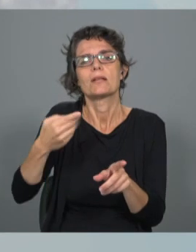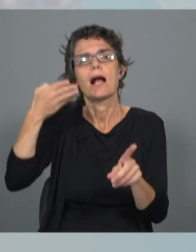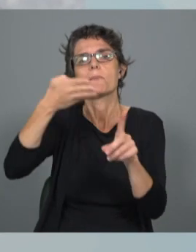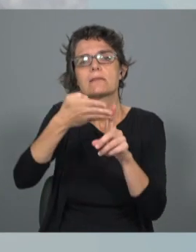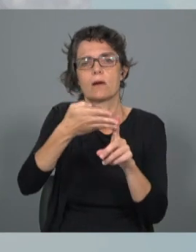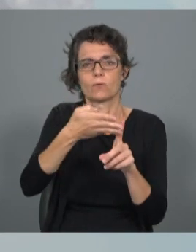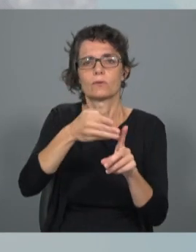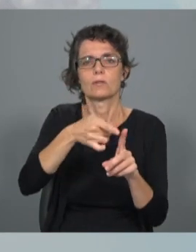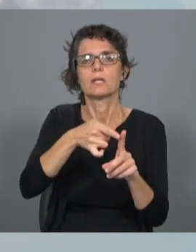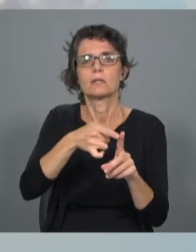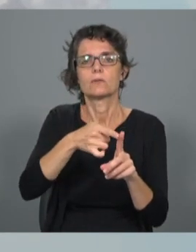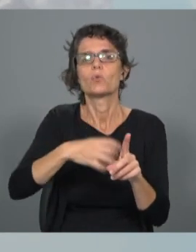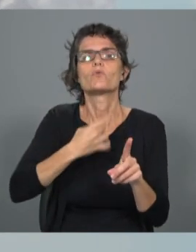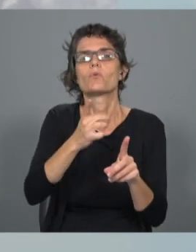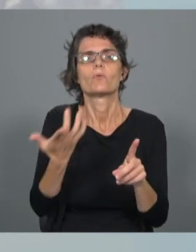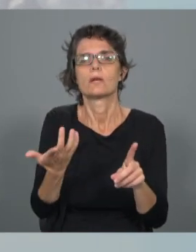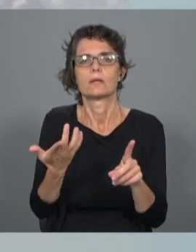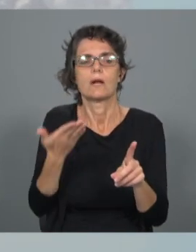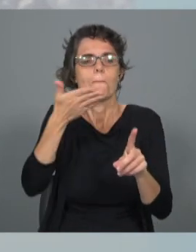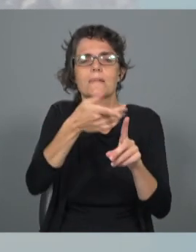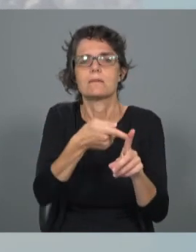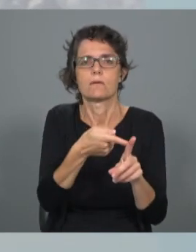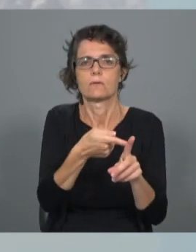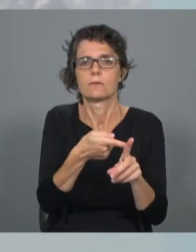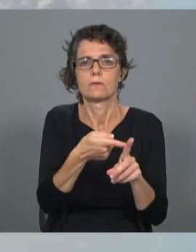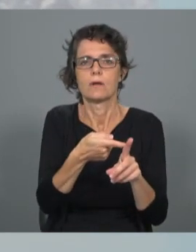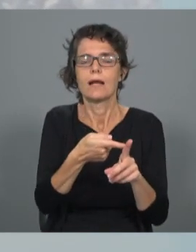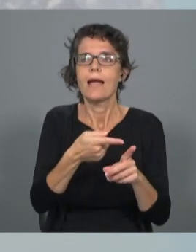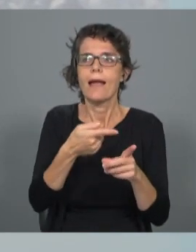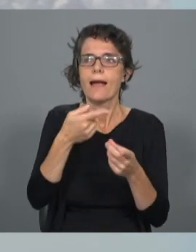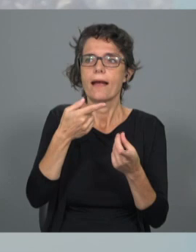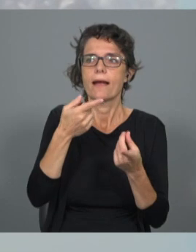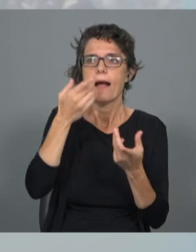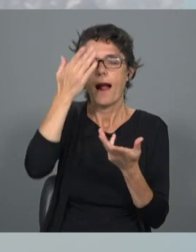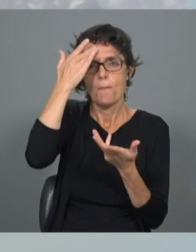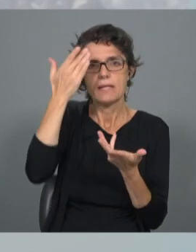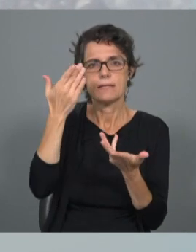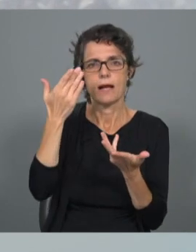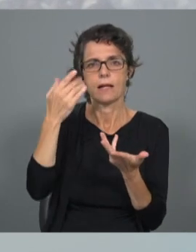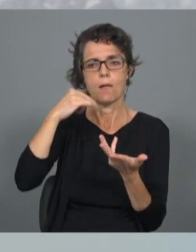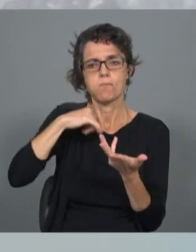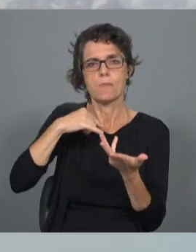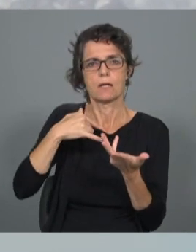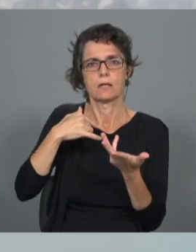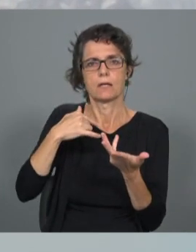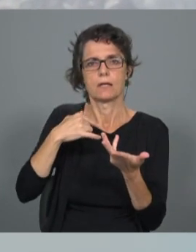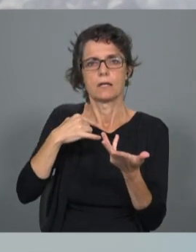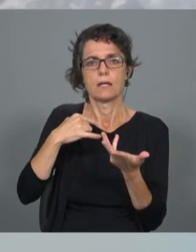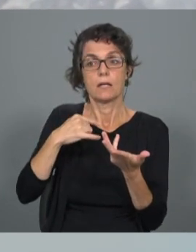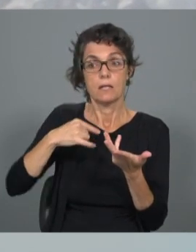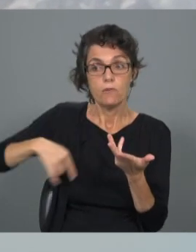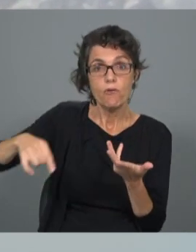isso. É onde quer que nós estejamos, nós temos também um bocadinho a capacidade de, a cada momento, a cada instante,